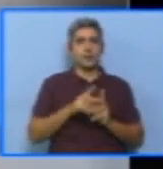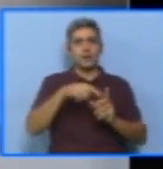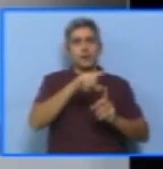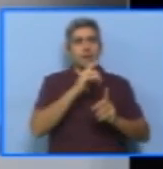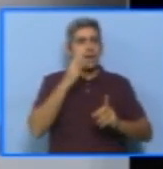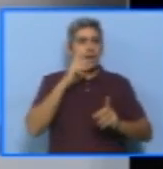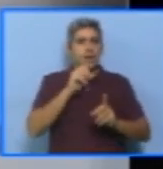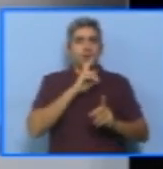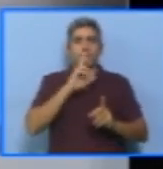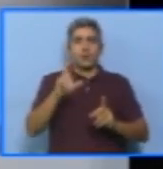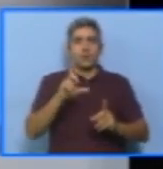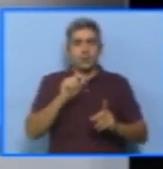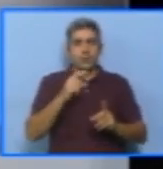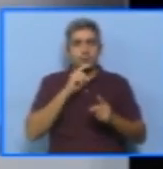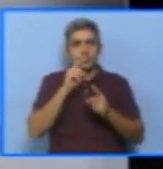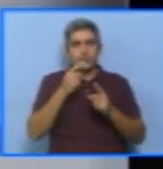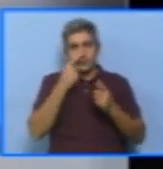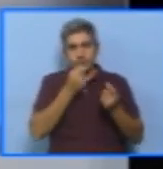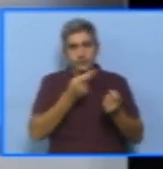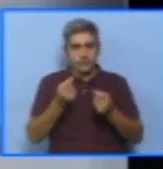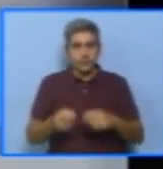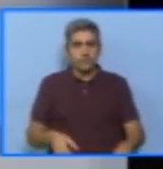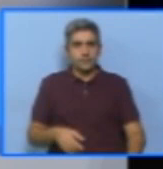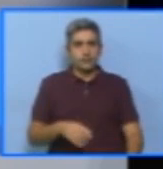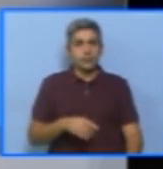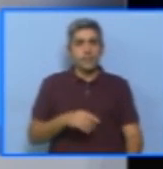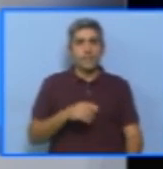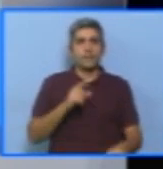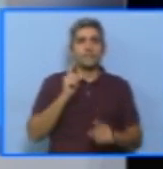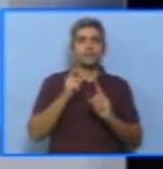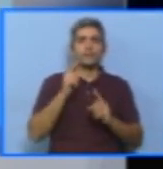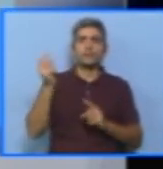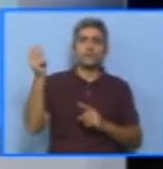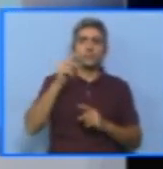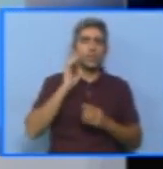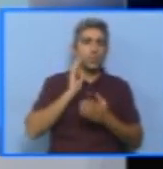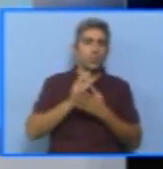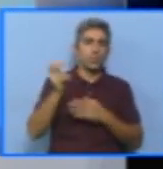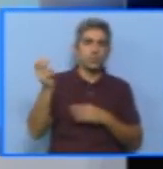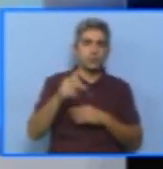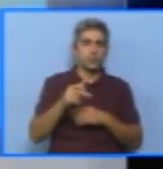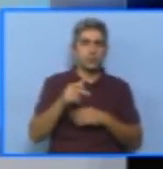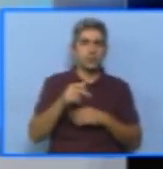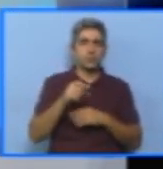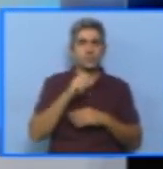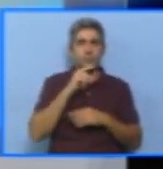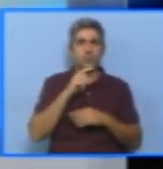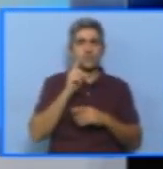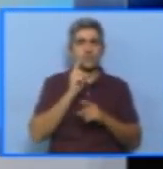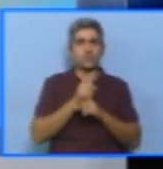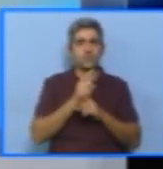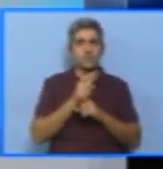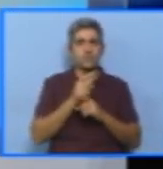também responder a uma questão destas, que é que aqueles que vêm em último podem ter a